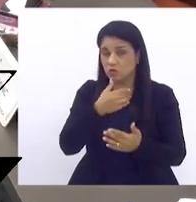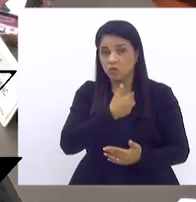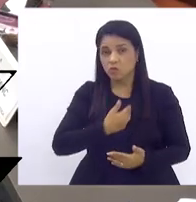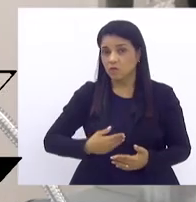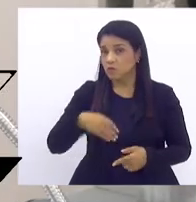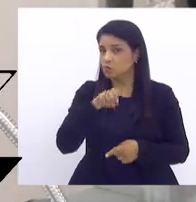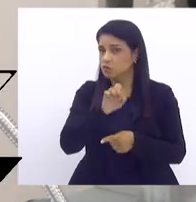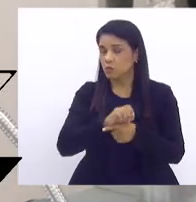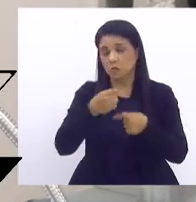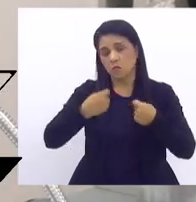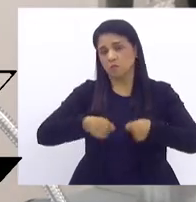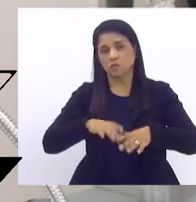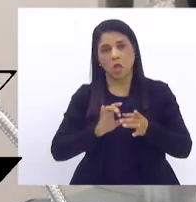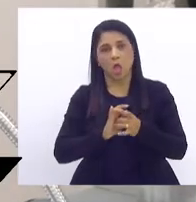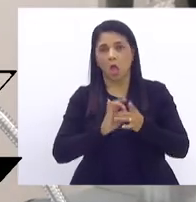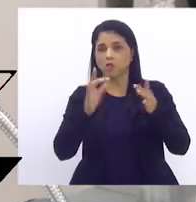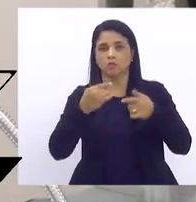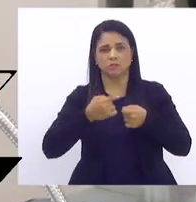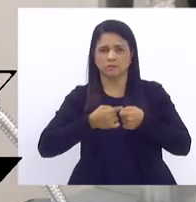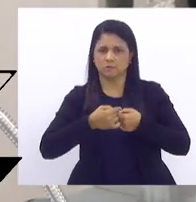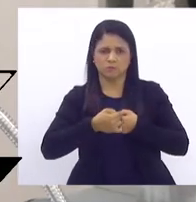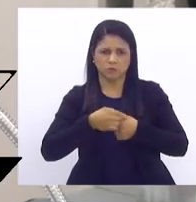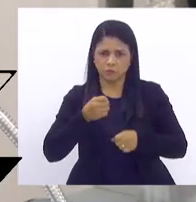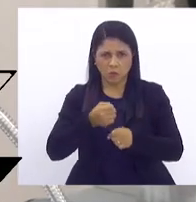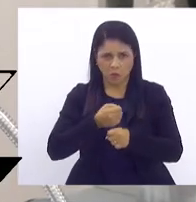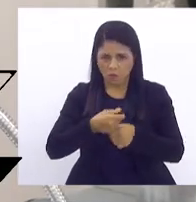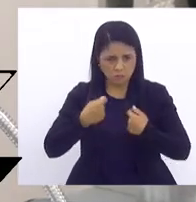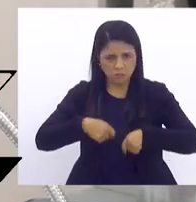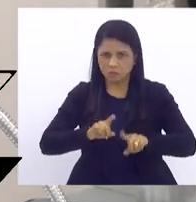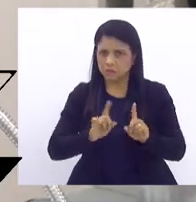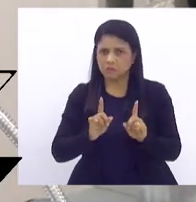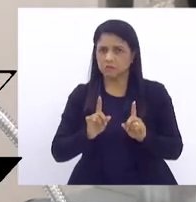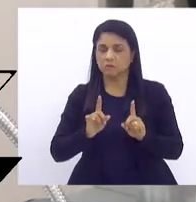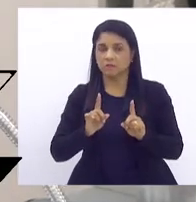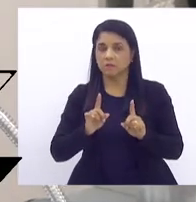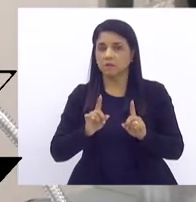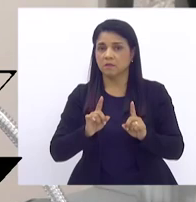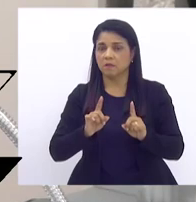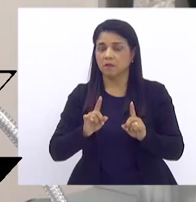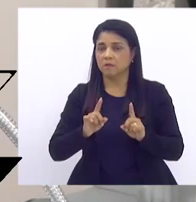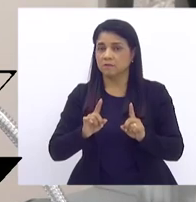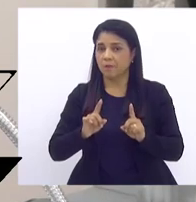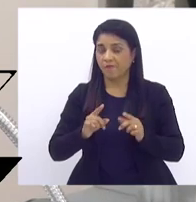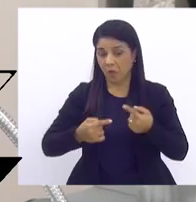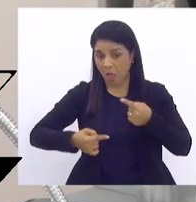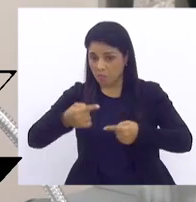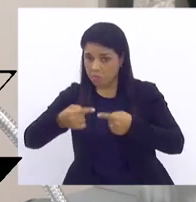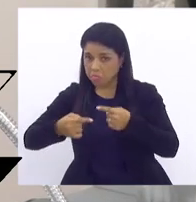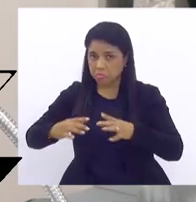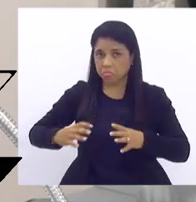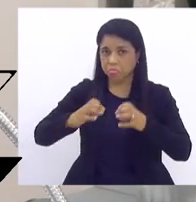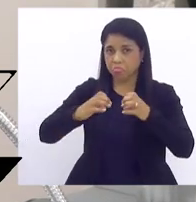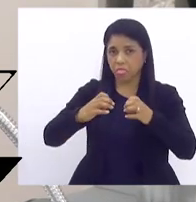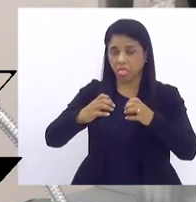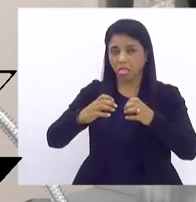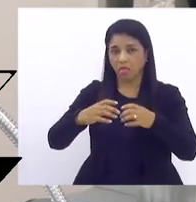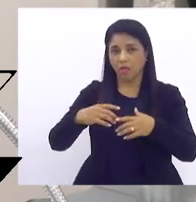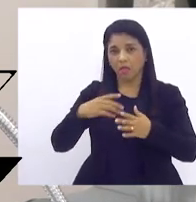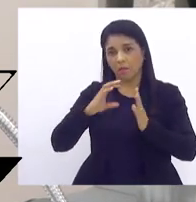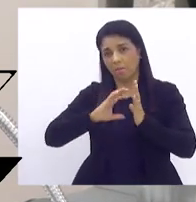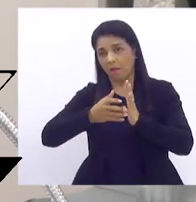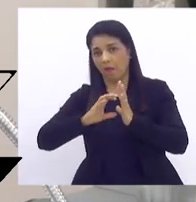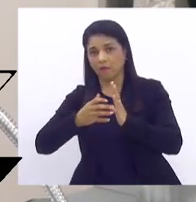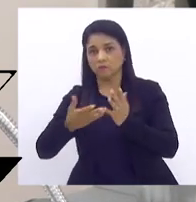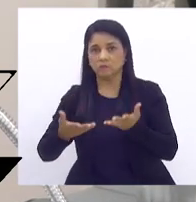não precisa de autorização de município para executar nada. Até porque a gente entra numa seara política de oposição